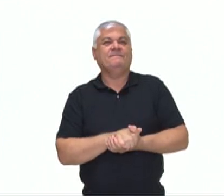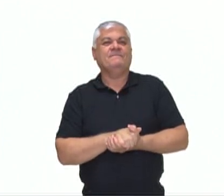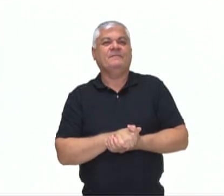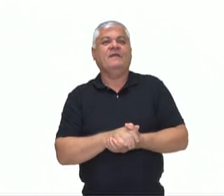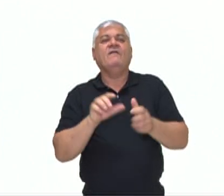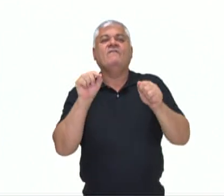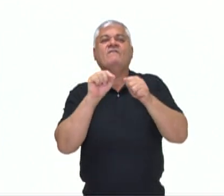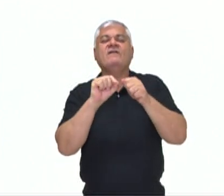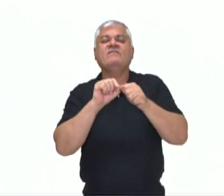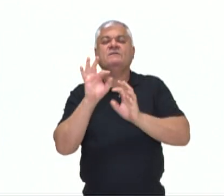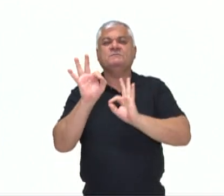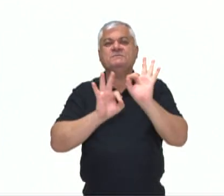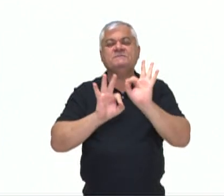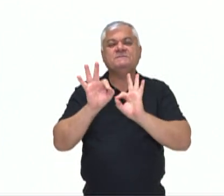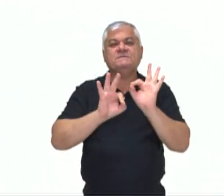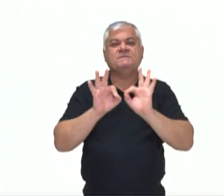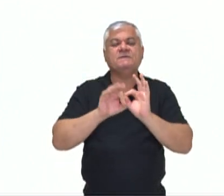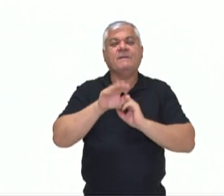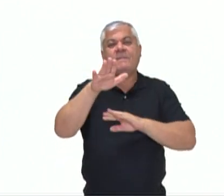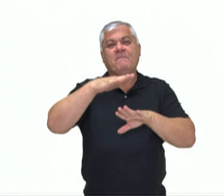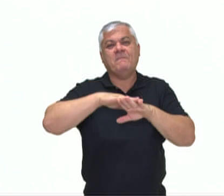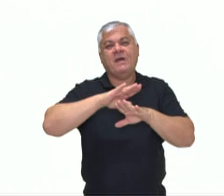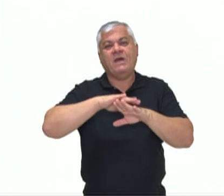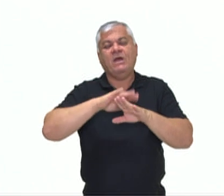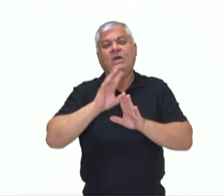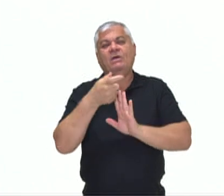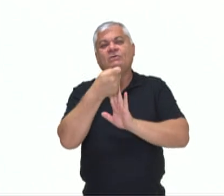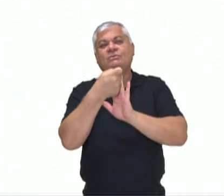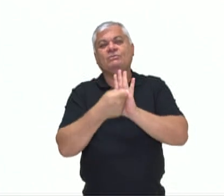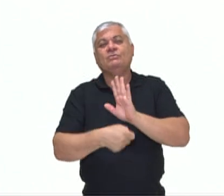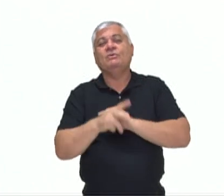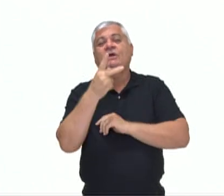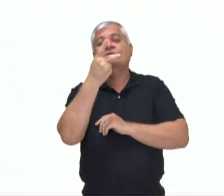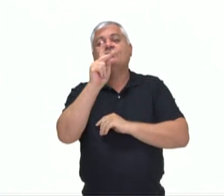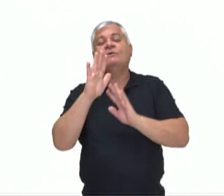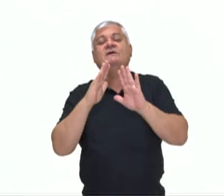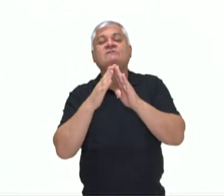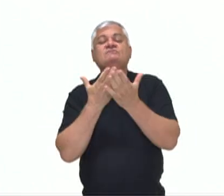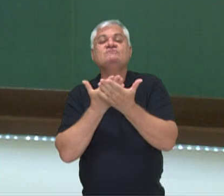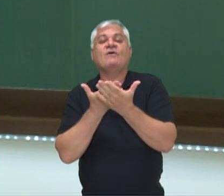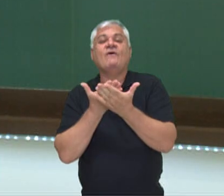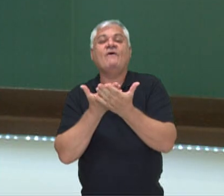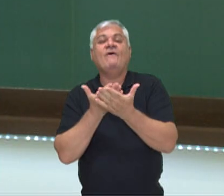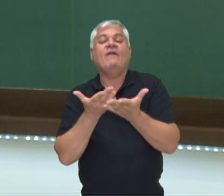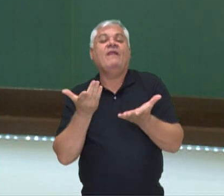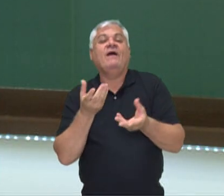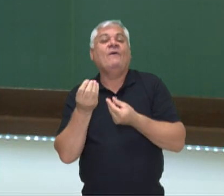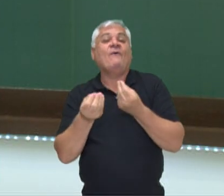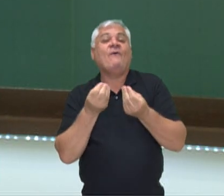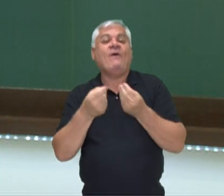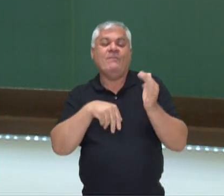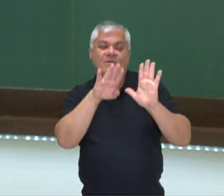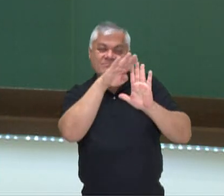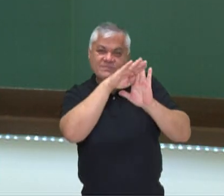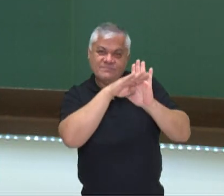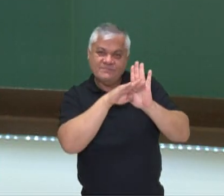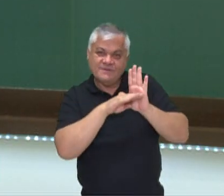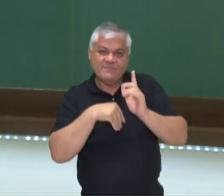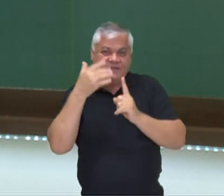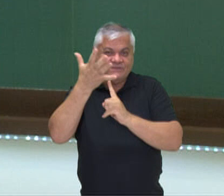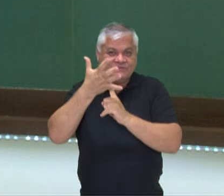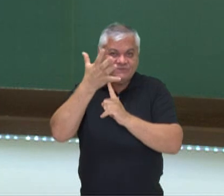your own speech for school elections. E aí, será que você consegue montar o seu próprio